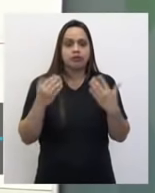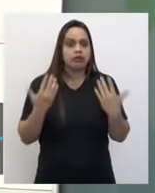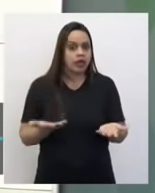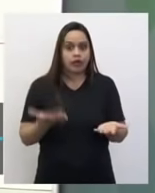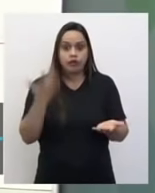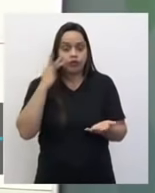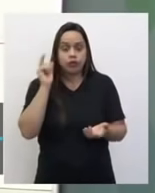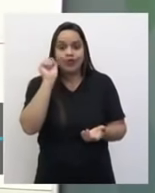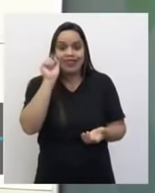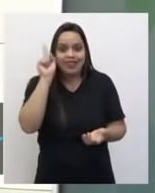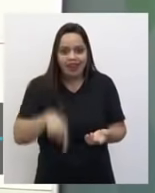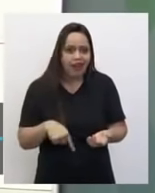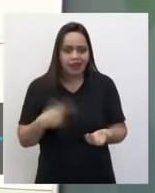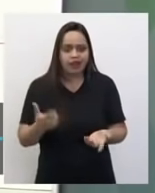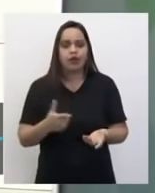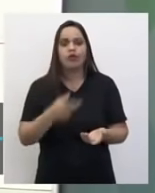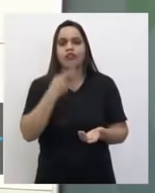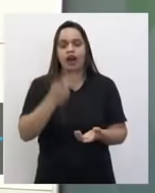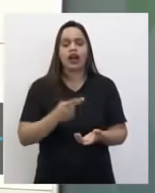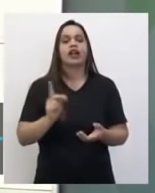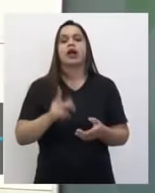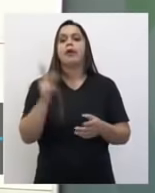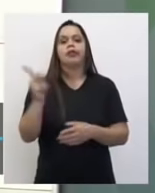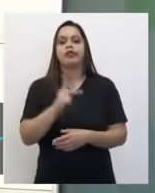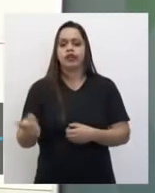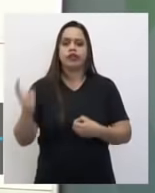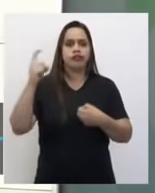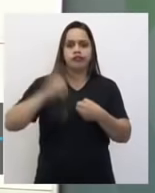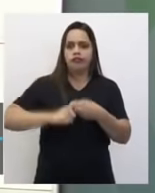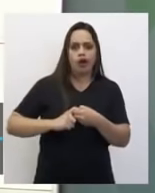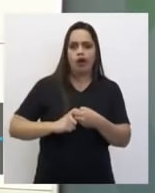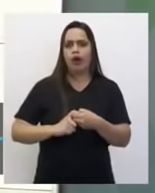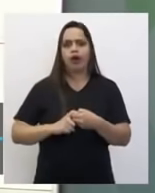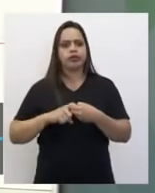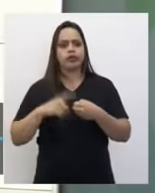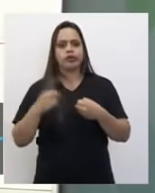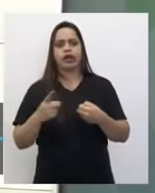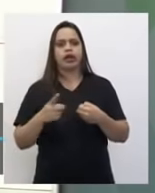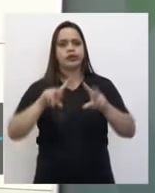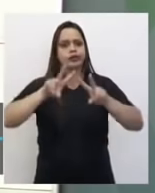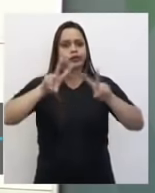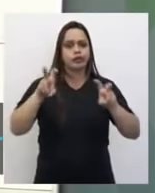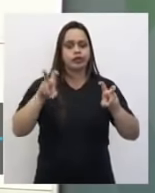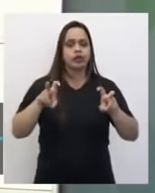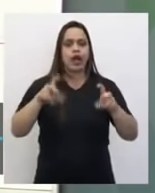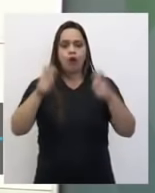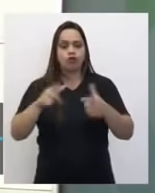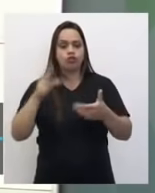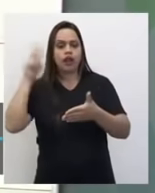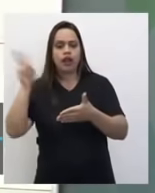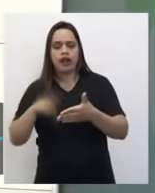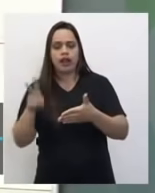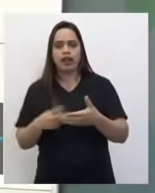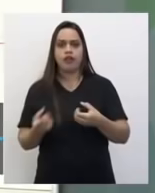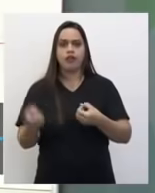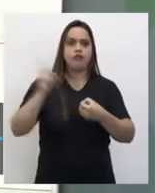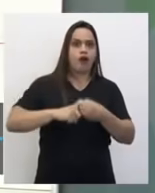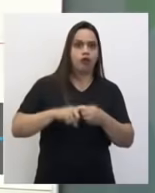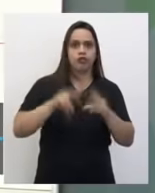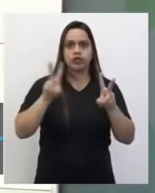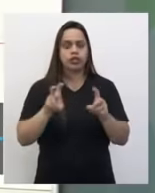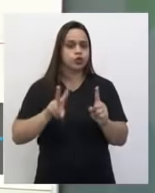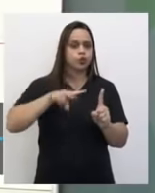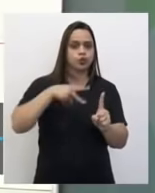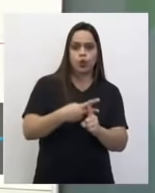entendendo. Coloca assim: "Olha, professora, volta no lado que a gente lê, volta no dobro aqui, porque